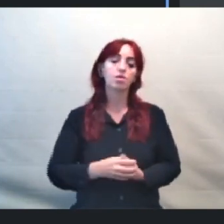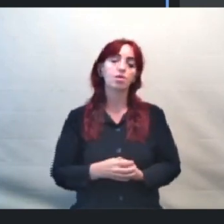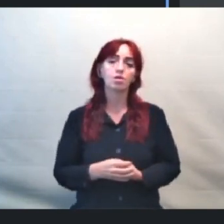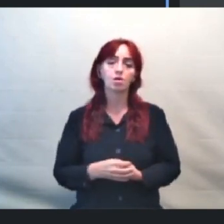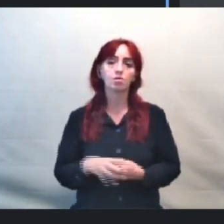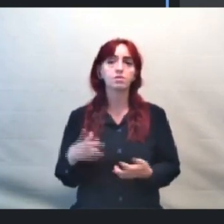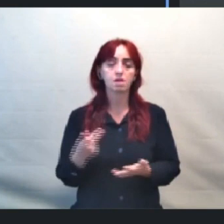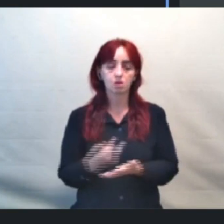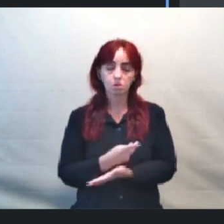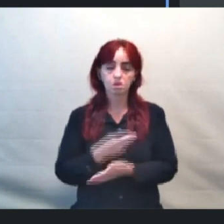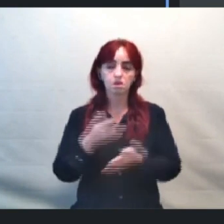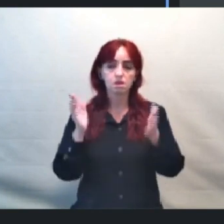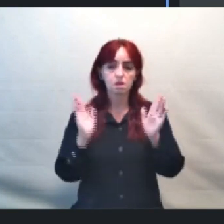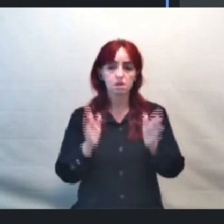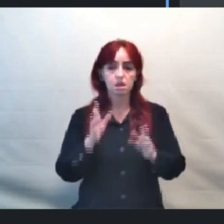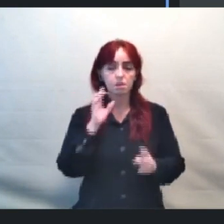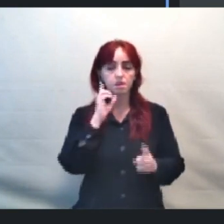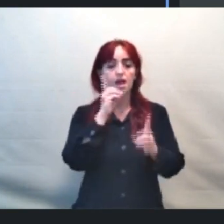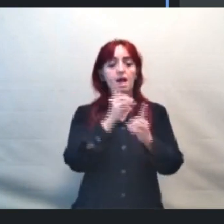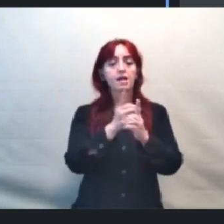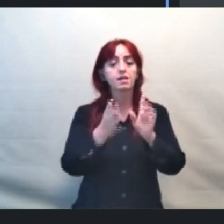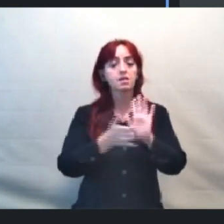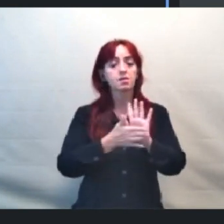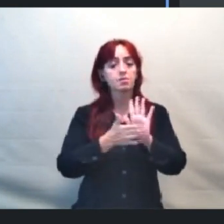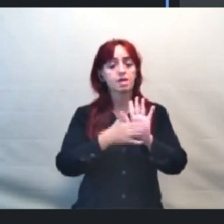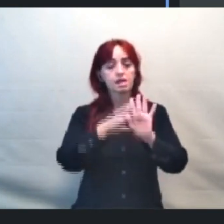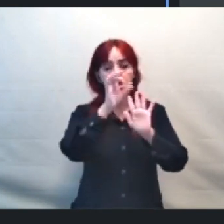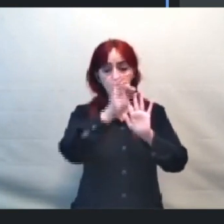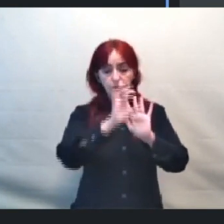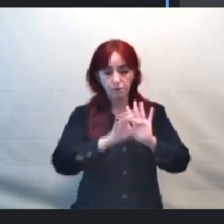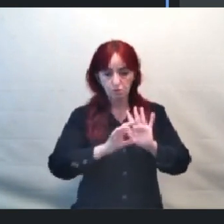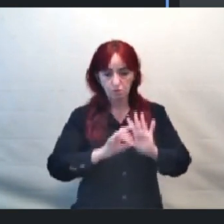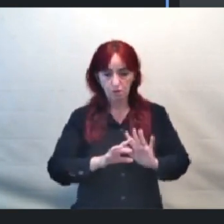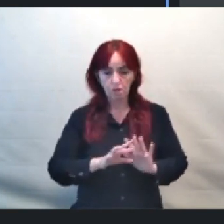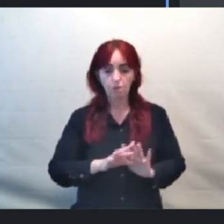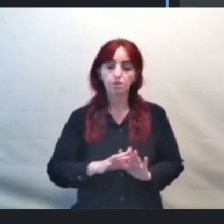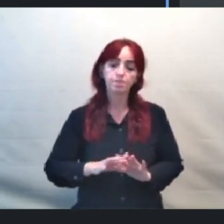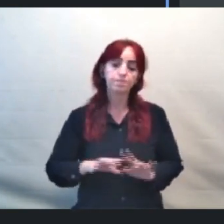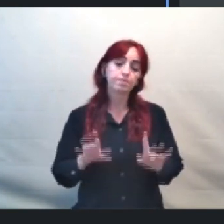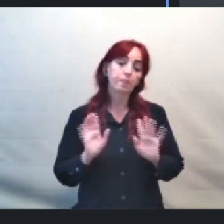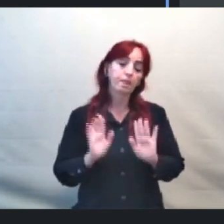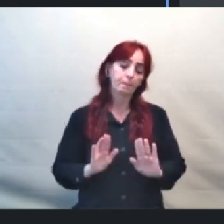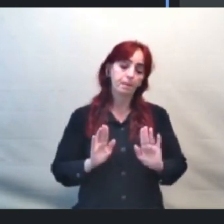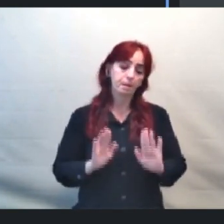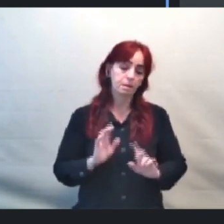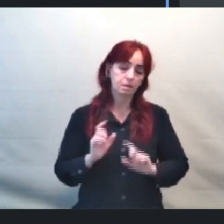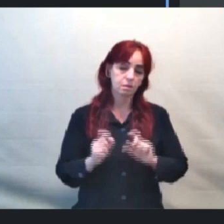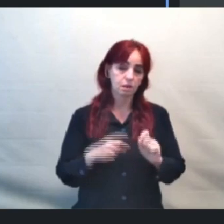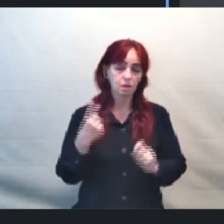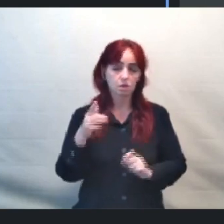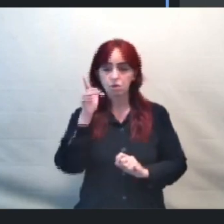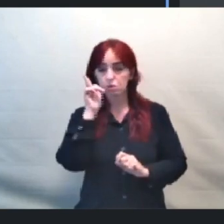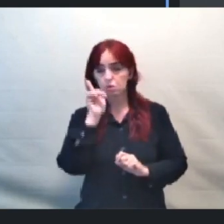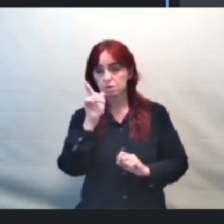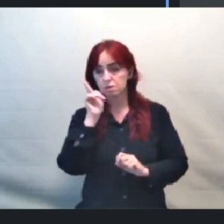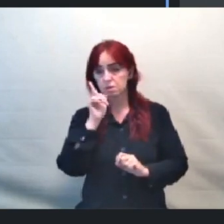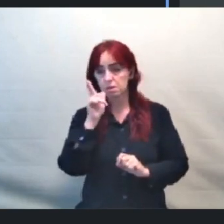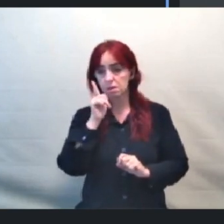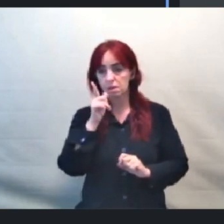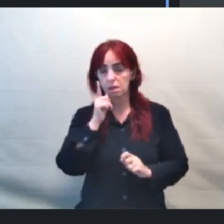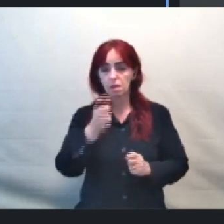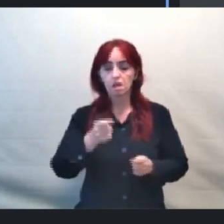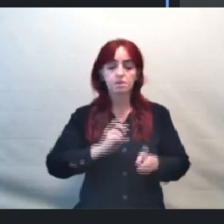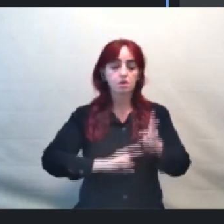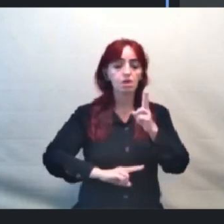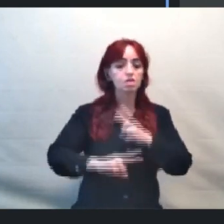realizadas, né, para que a gente atenda essas emendas individuais e positivas, mas aquilo que a gente conseguiu dar viabilidade, o compromisso é